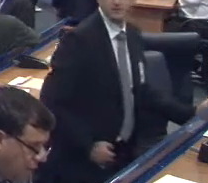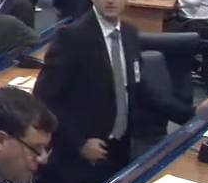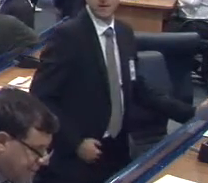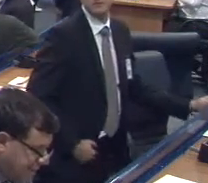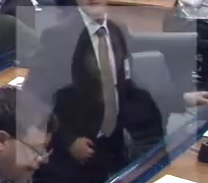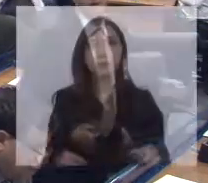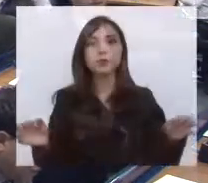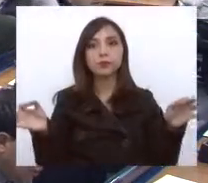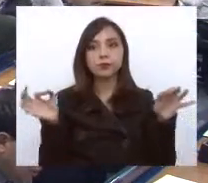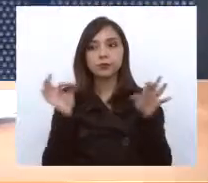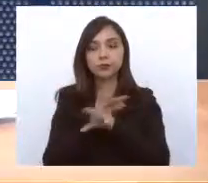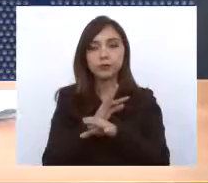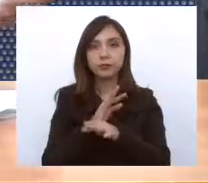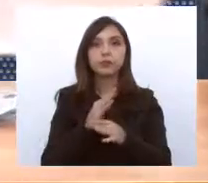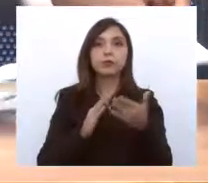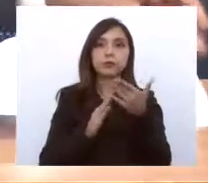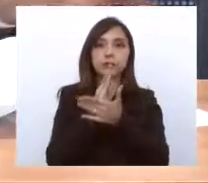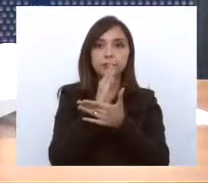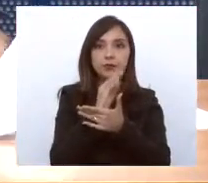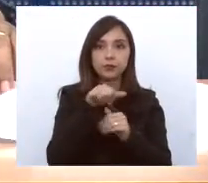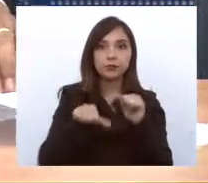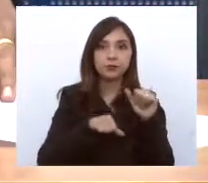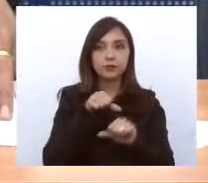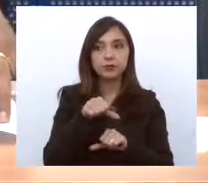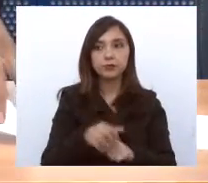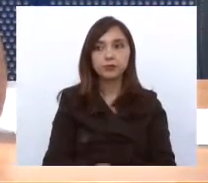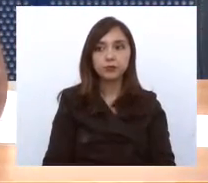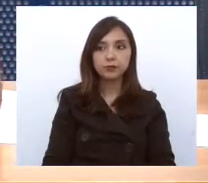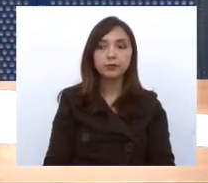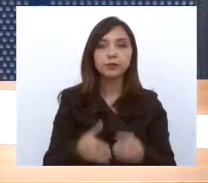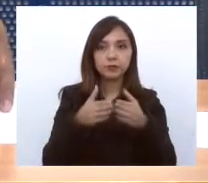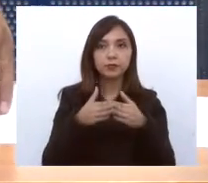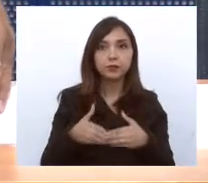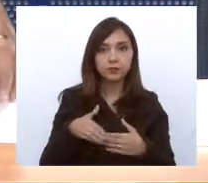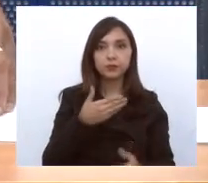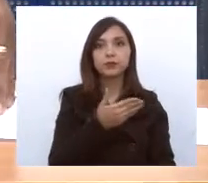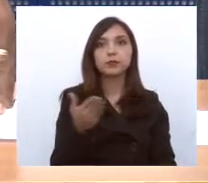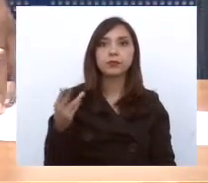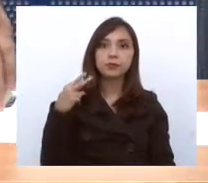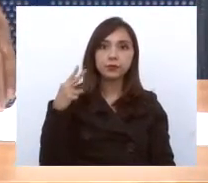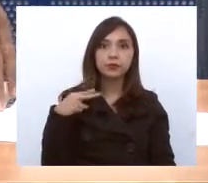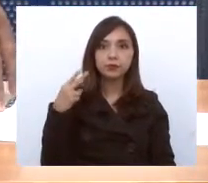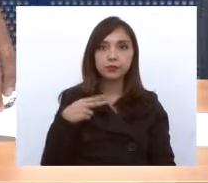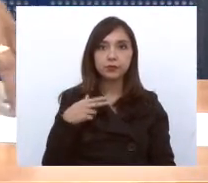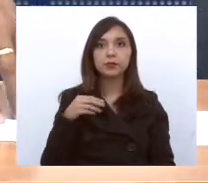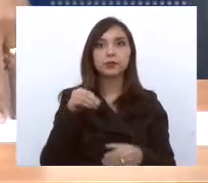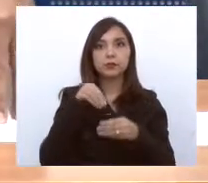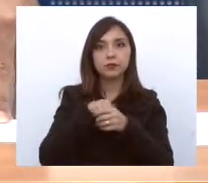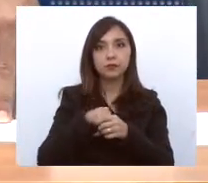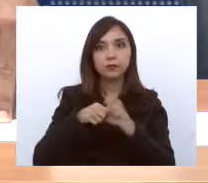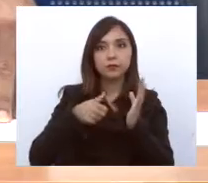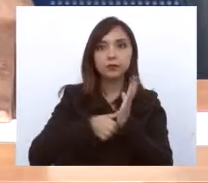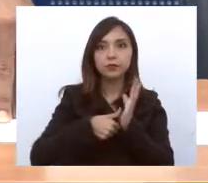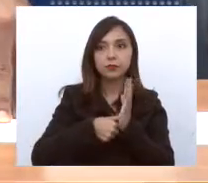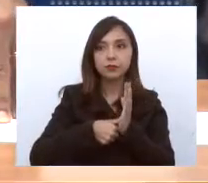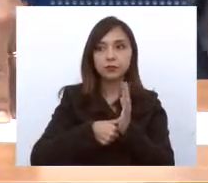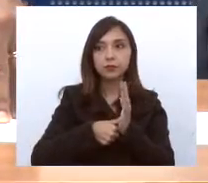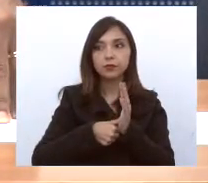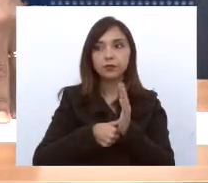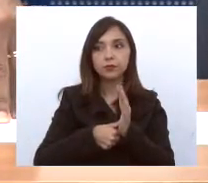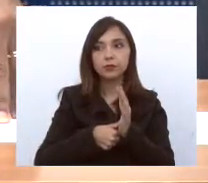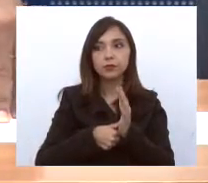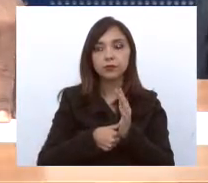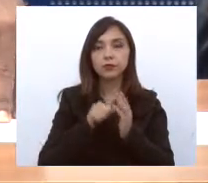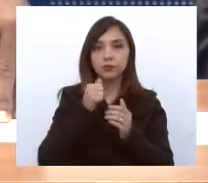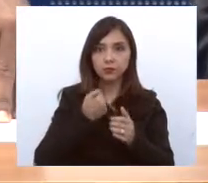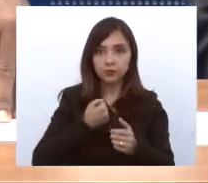Encerrada a votação, aprovada, modifique-se. Solicito aos senhores vereadores que utilizem os terminais. Em votação,